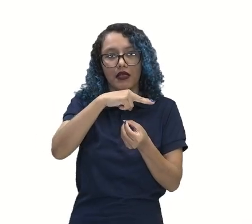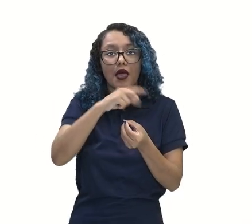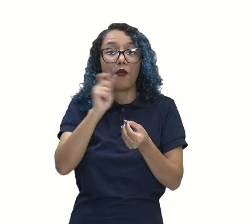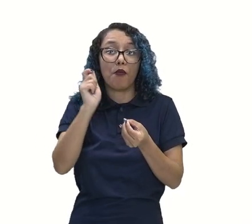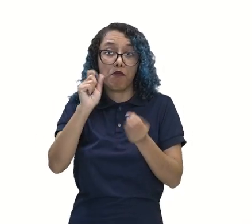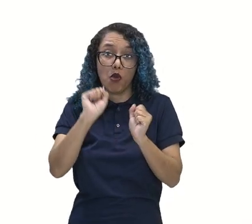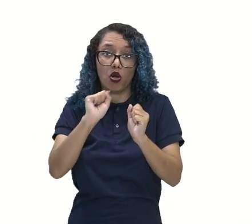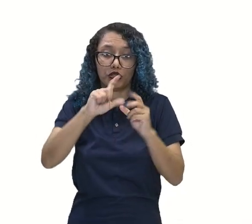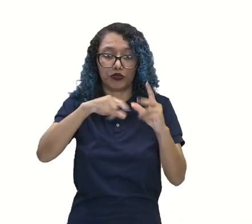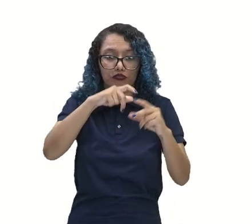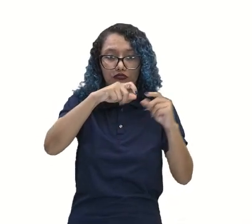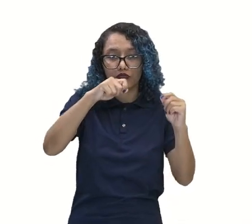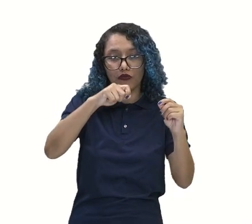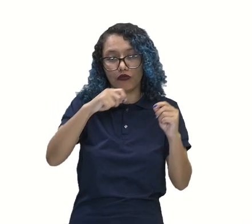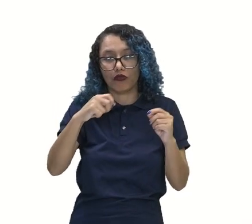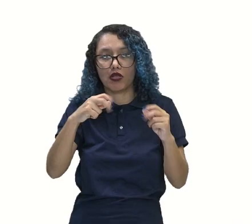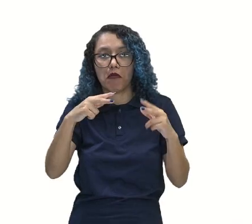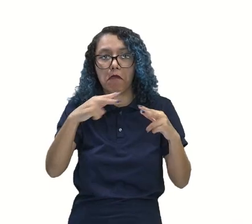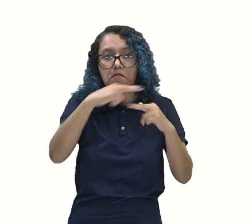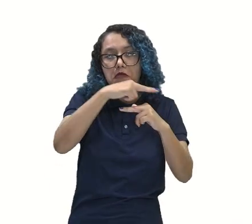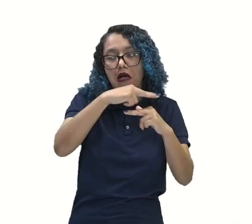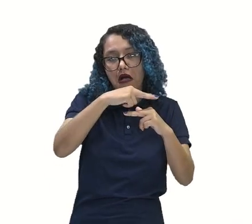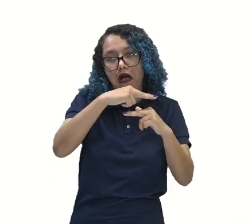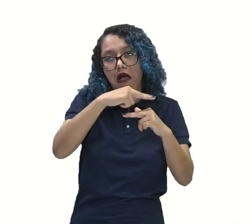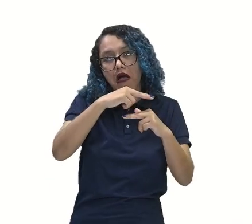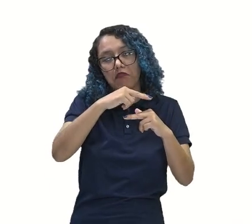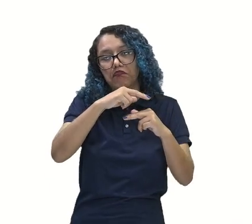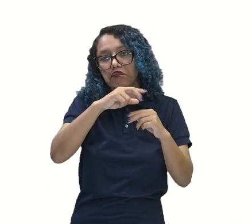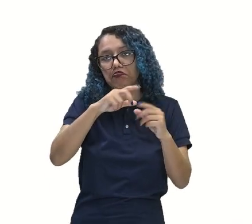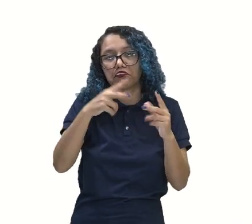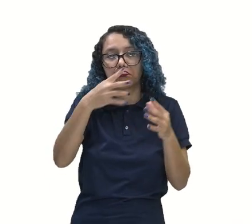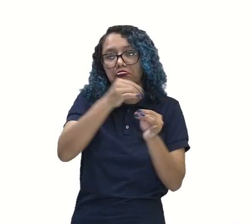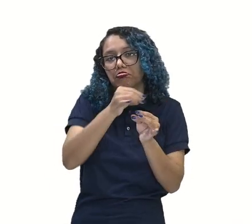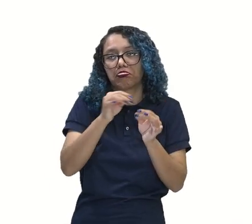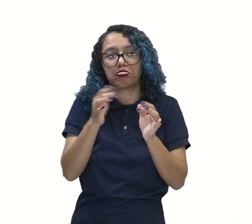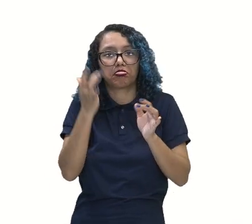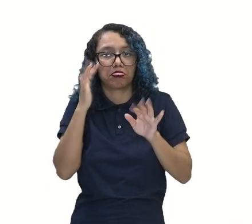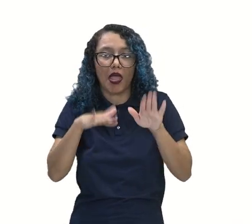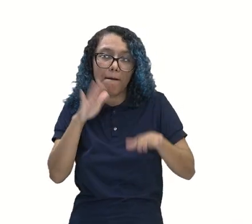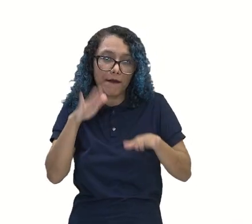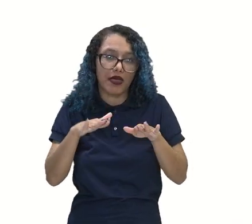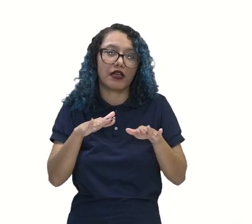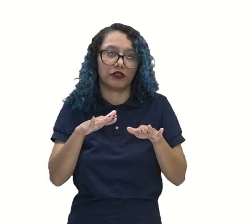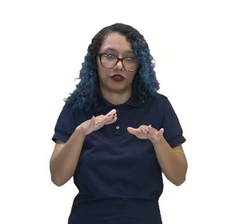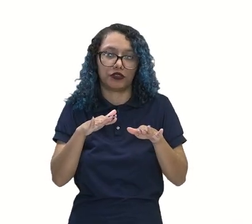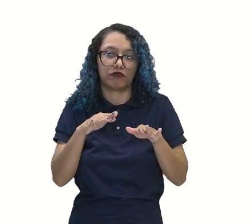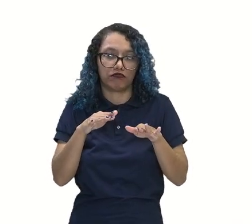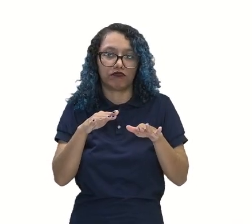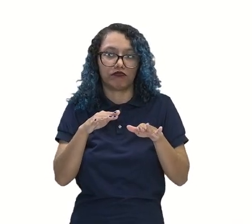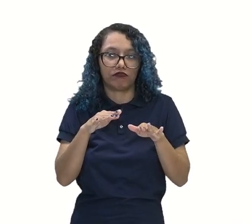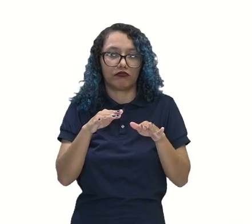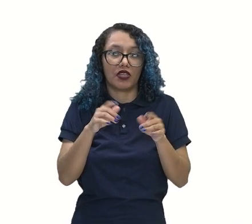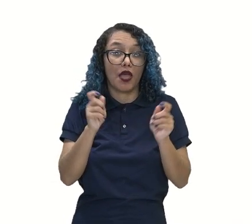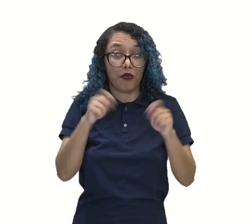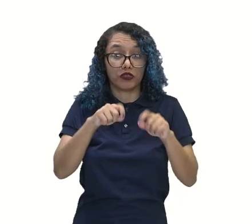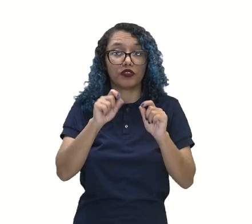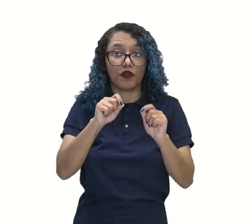ser amarrados, cauterizados ou fechados com grampo, e esse procedimento vai impedir então que os espermatozoides